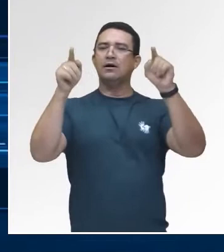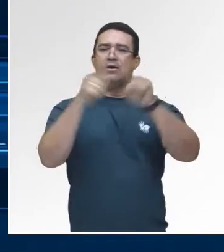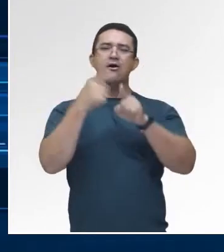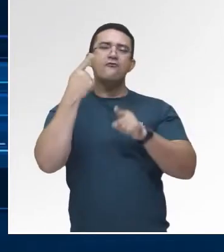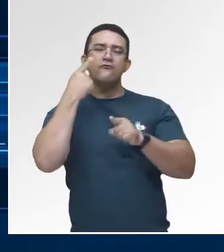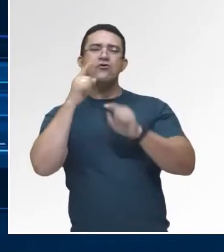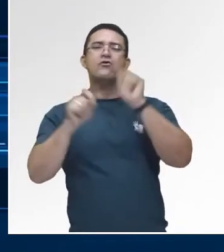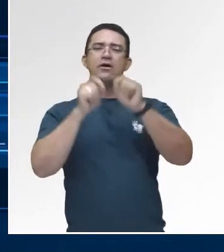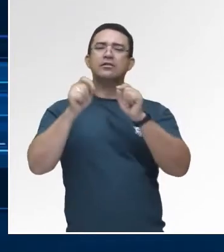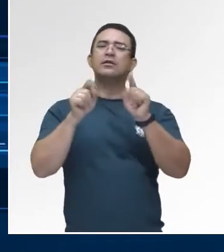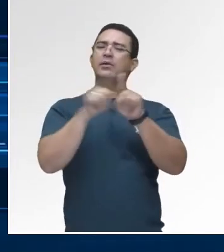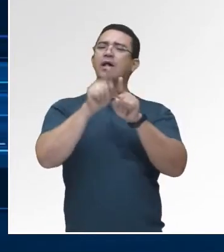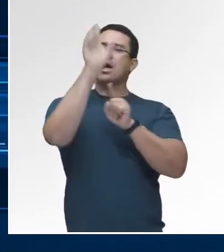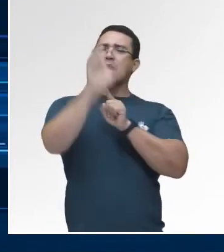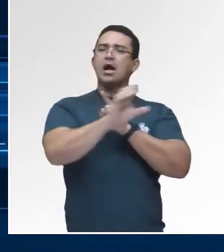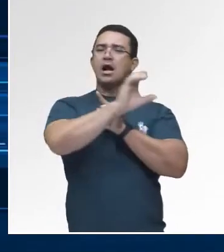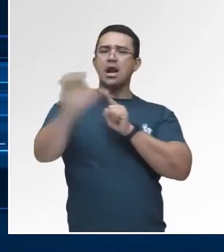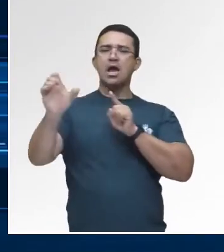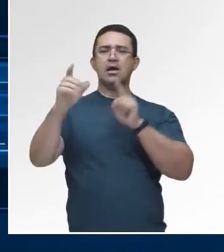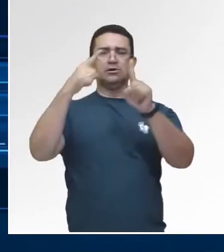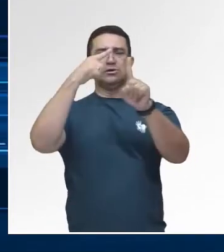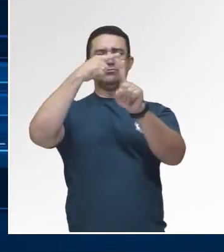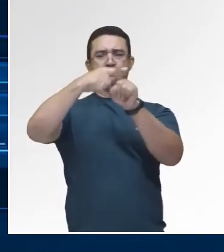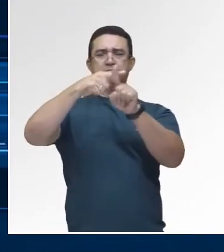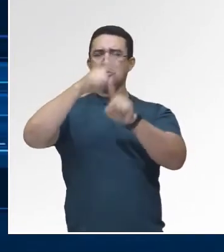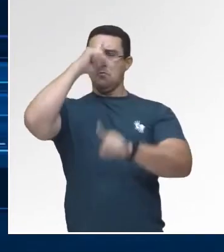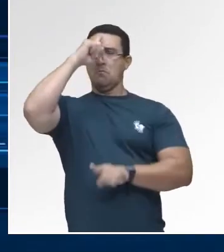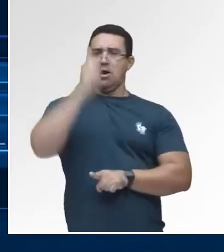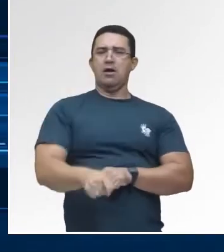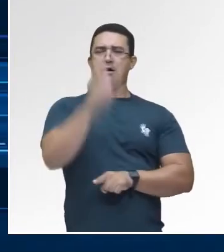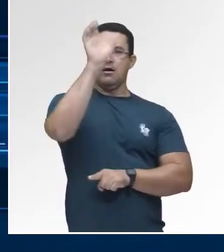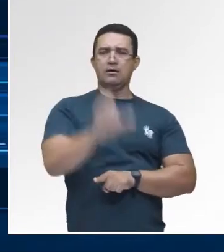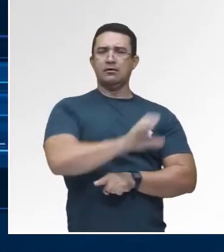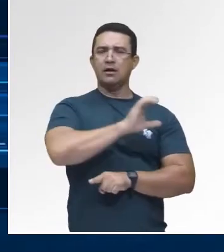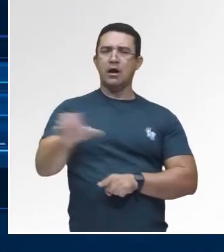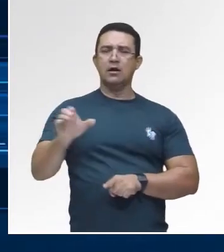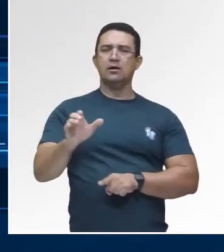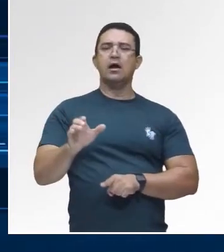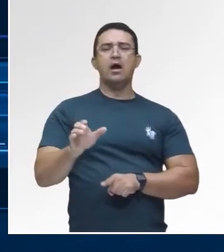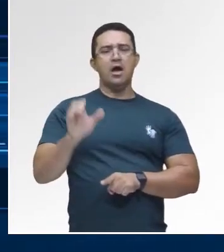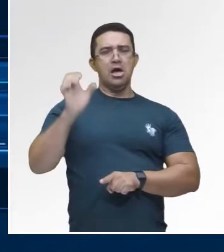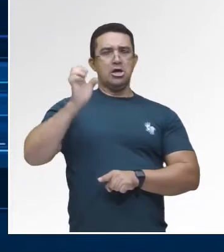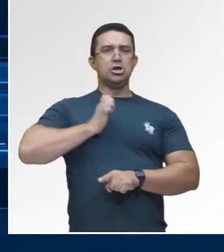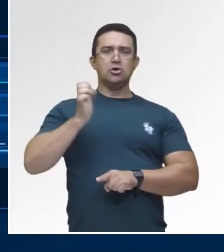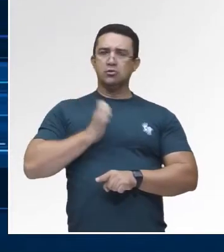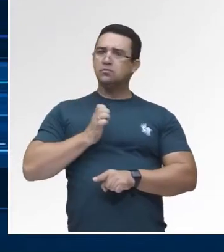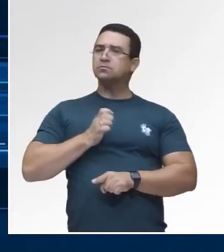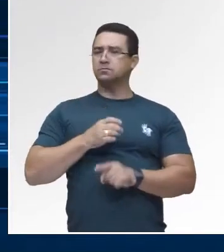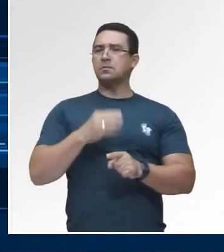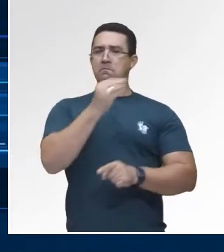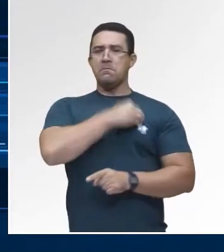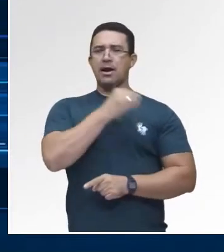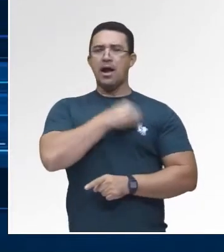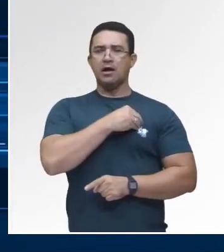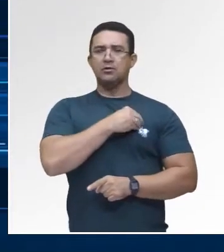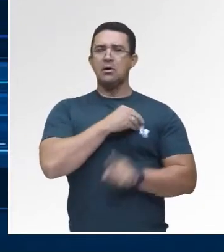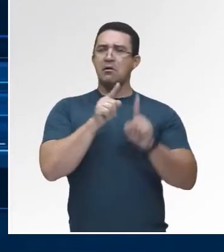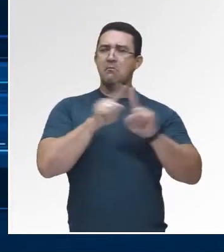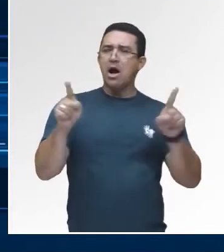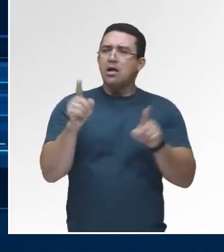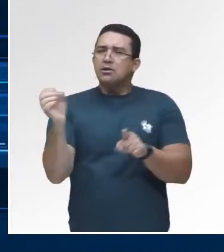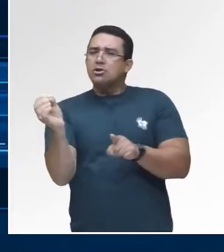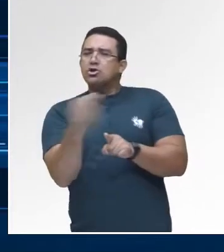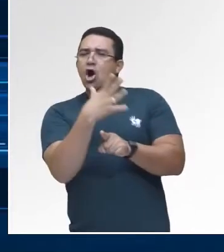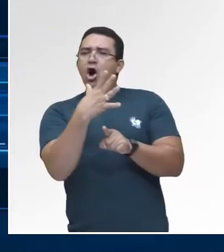estava no poder, a igreja mandava, então enriquecer era pecado. E com essas novas,